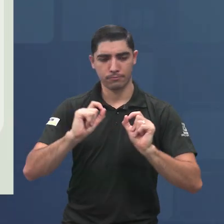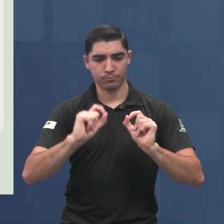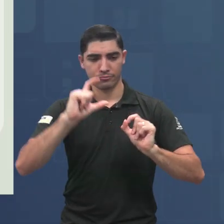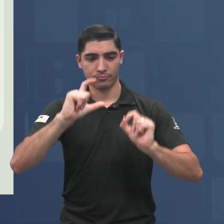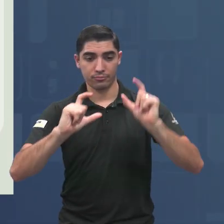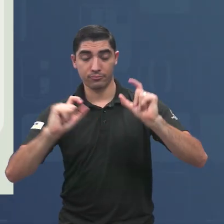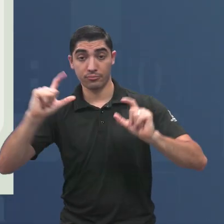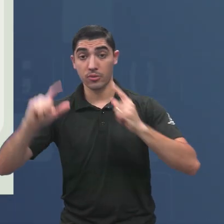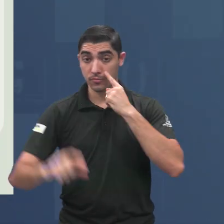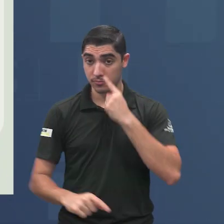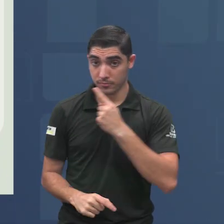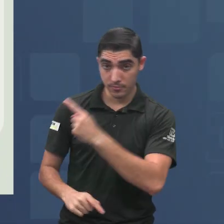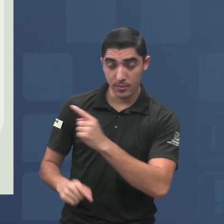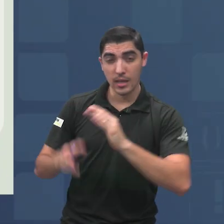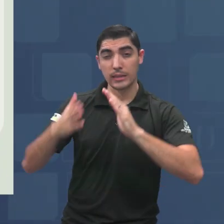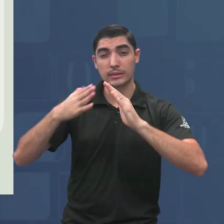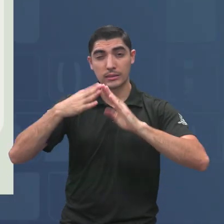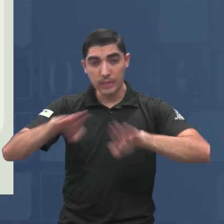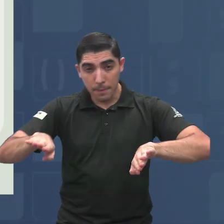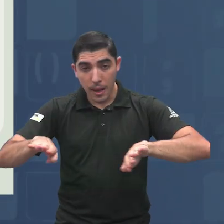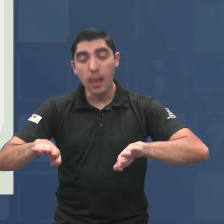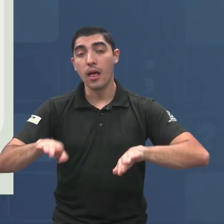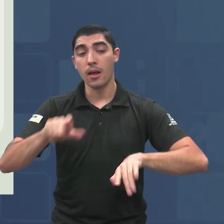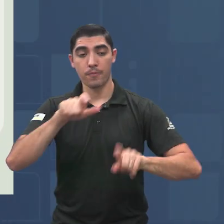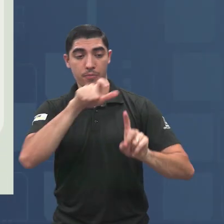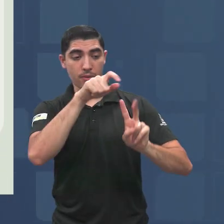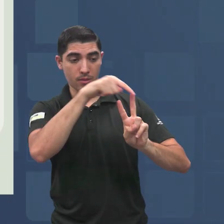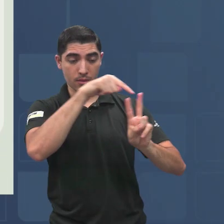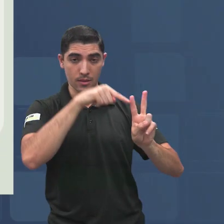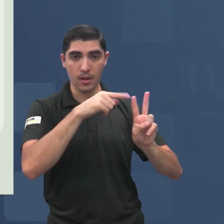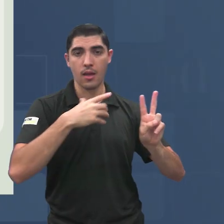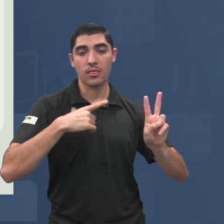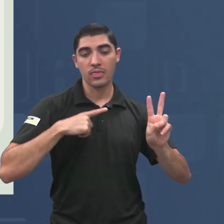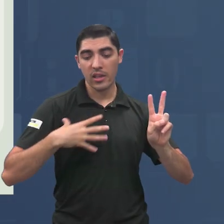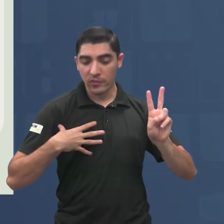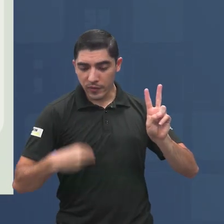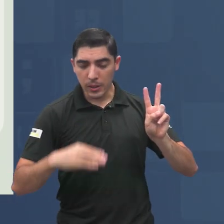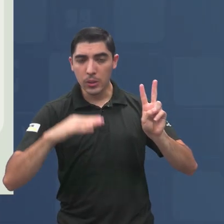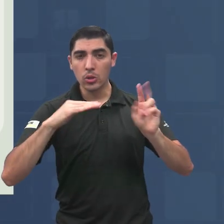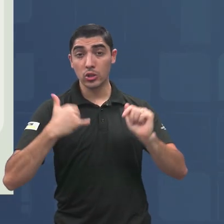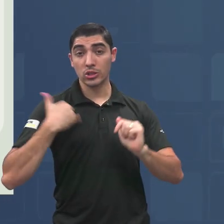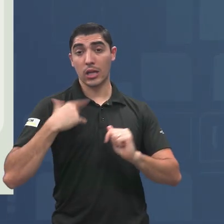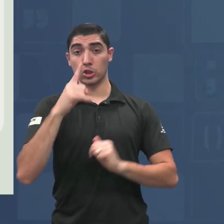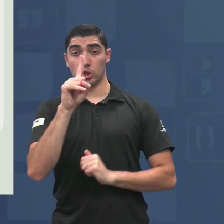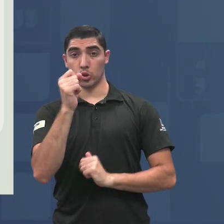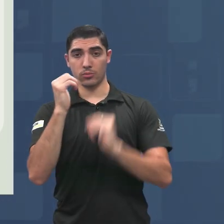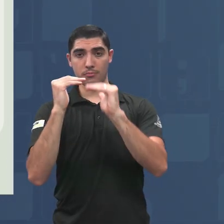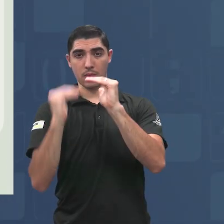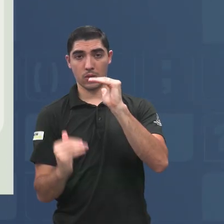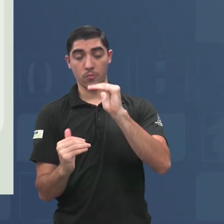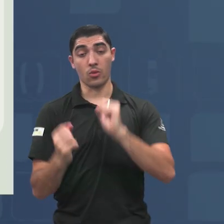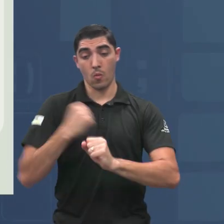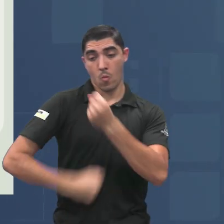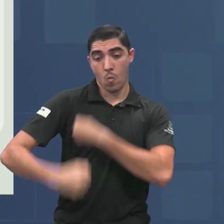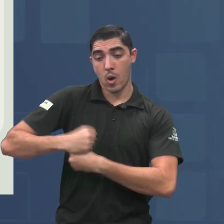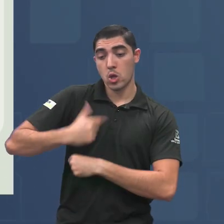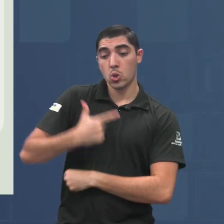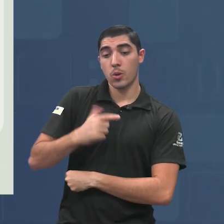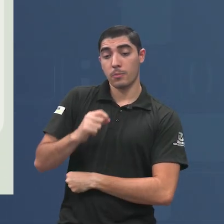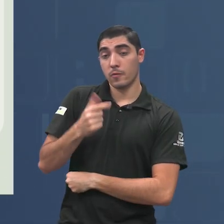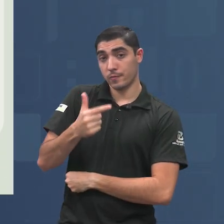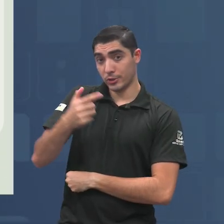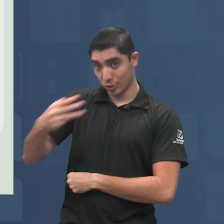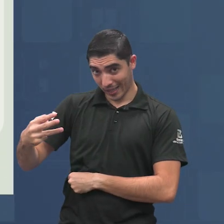percentual, gente, é de divórcio entre casais que têm filhos menores de idade. Em 2023, esse